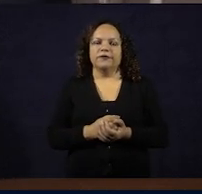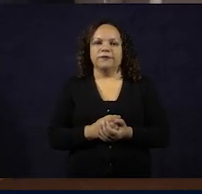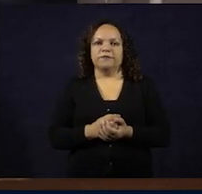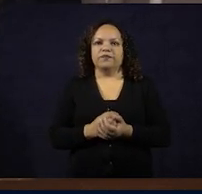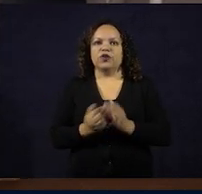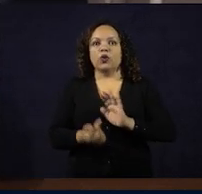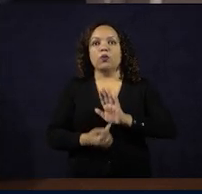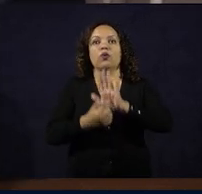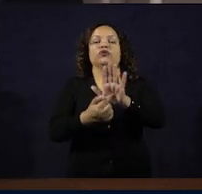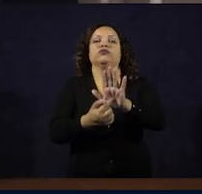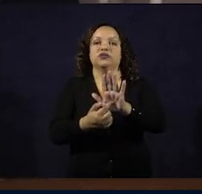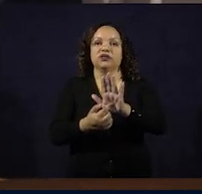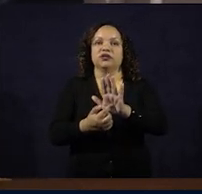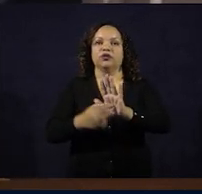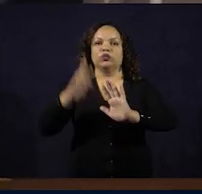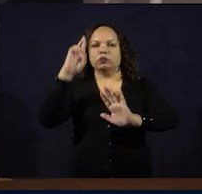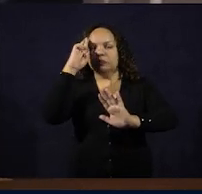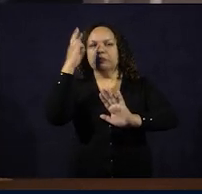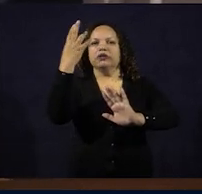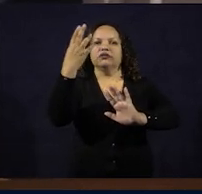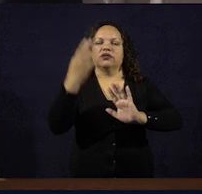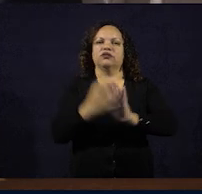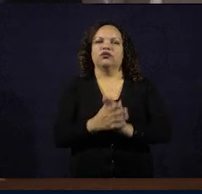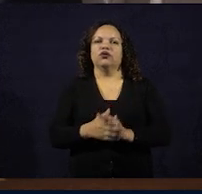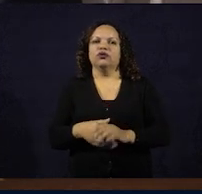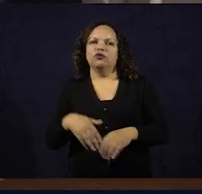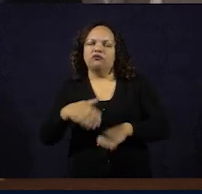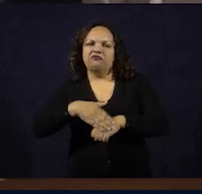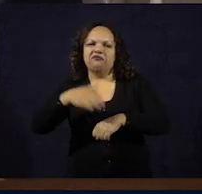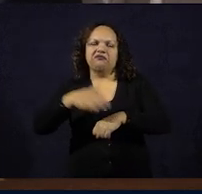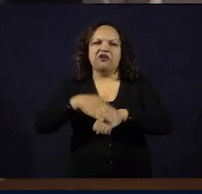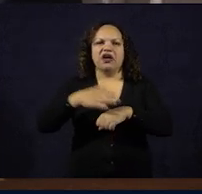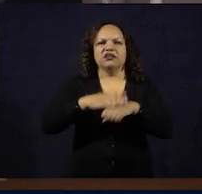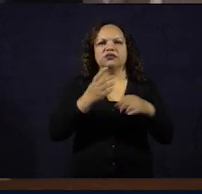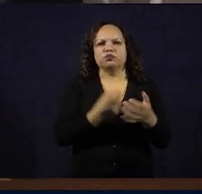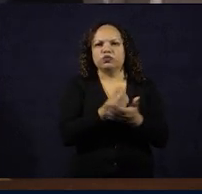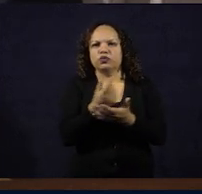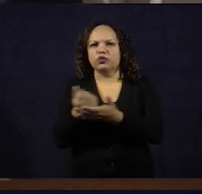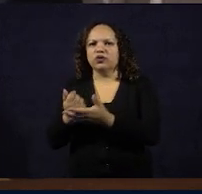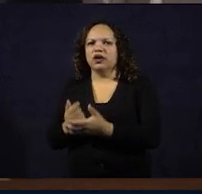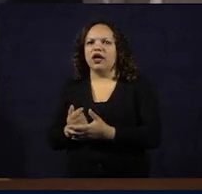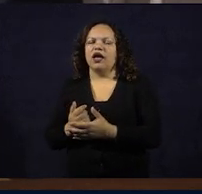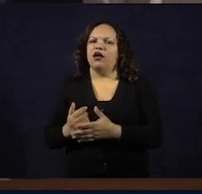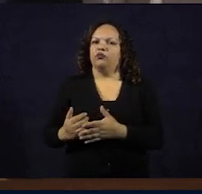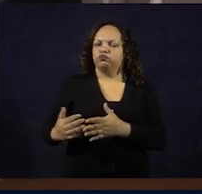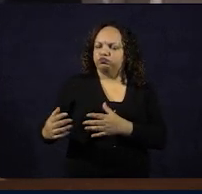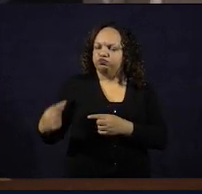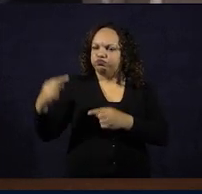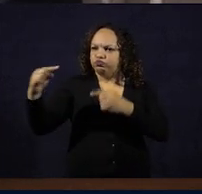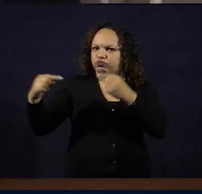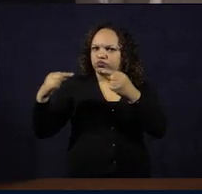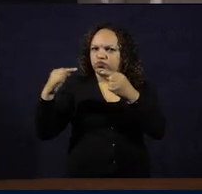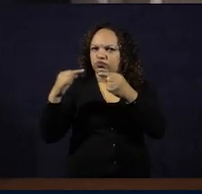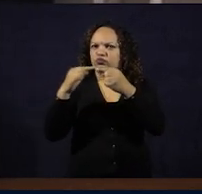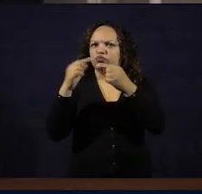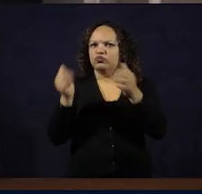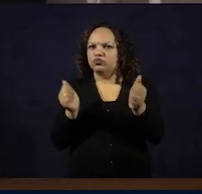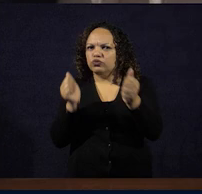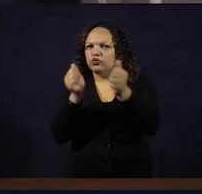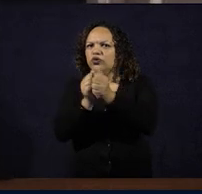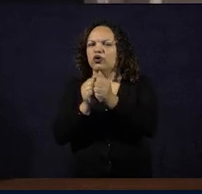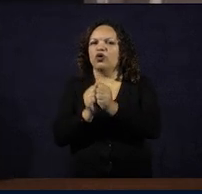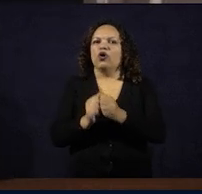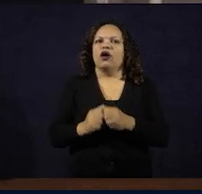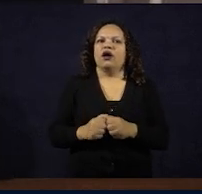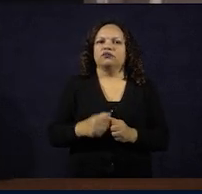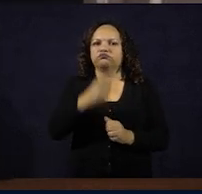mostrando os resultados porque quando você faz o IPO existe uma simetria de informação muito grande né o investidor ele disputa